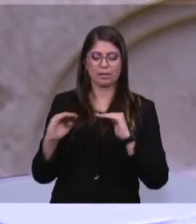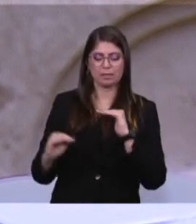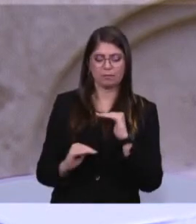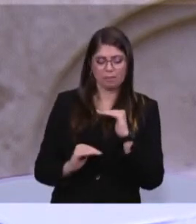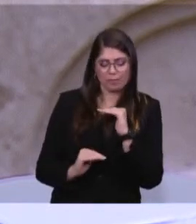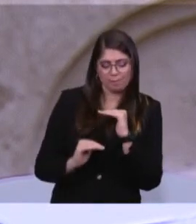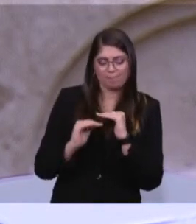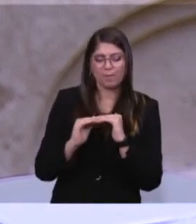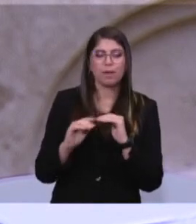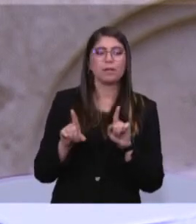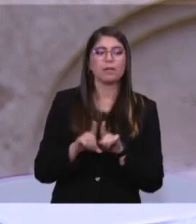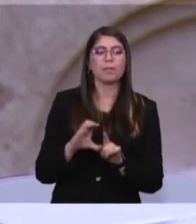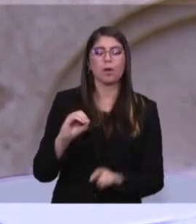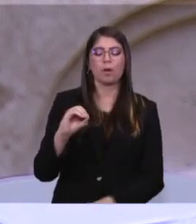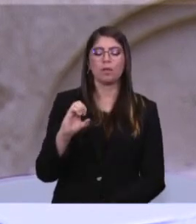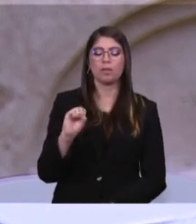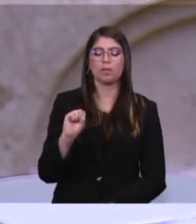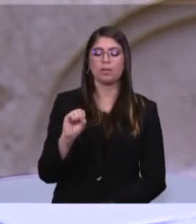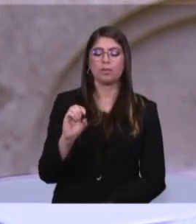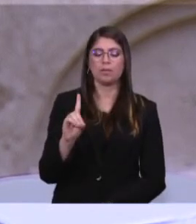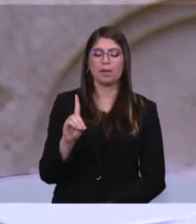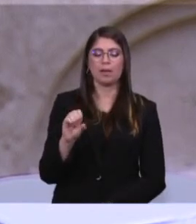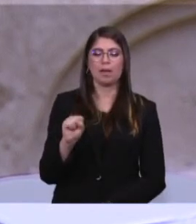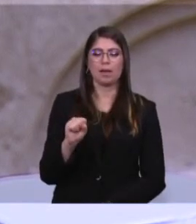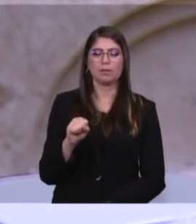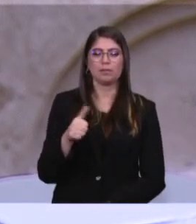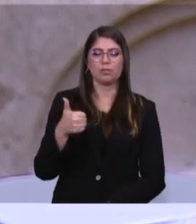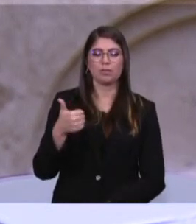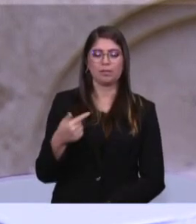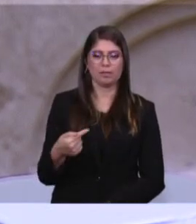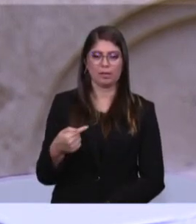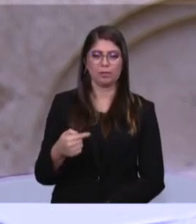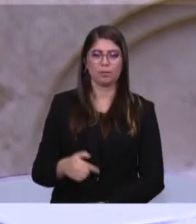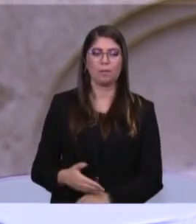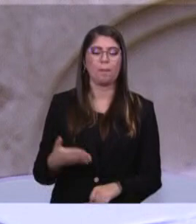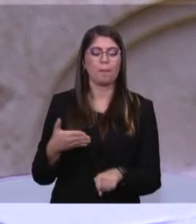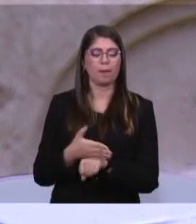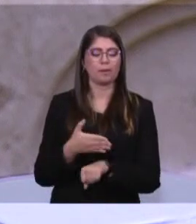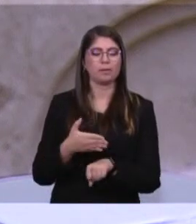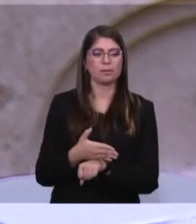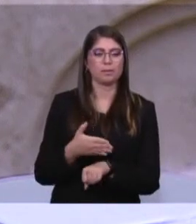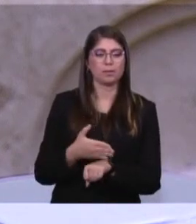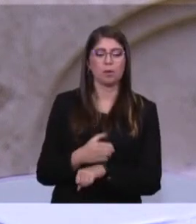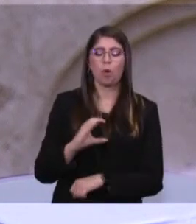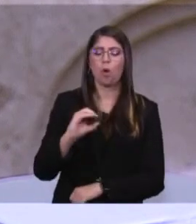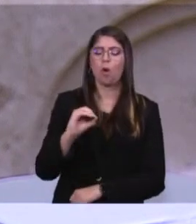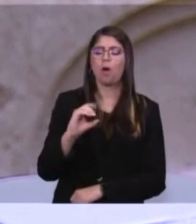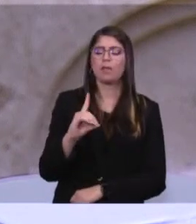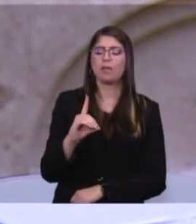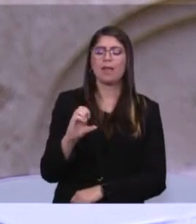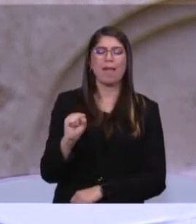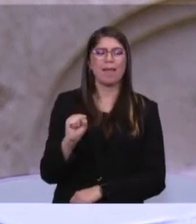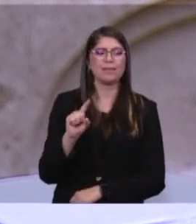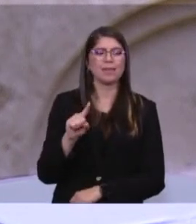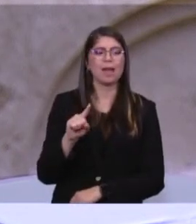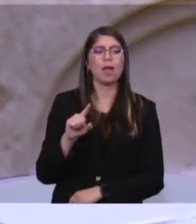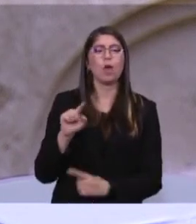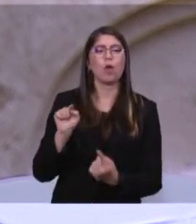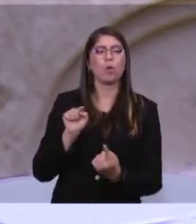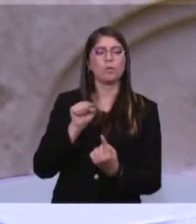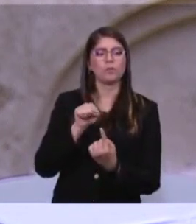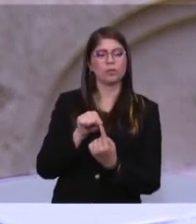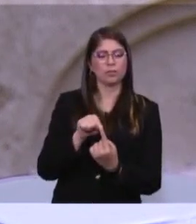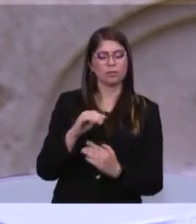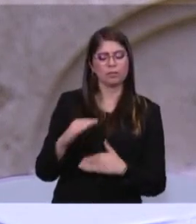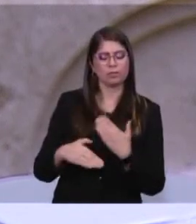ODS 17, parcerias e meios de implementação, relembrando que ODS são os Objetivos de Desenvolvimento Sustentável